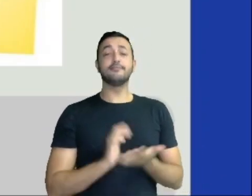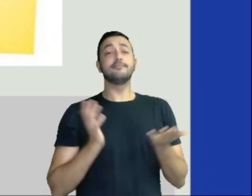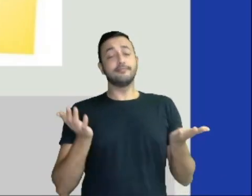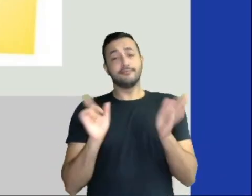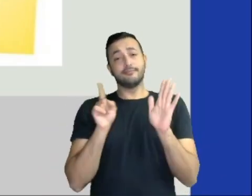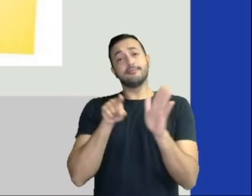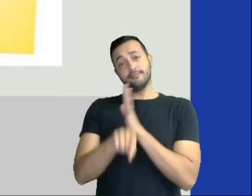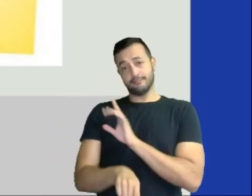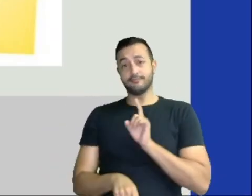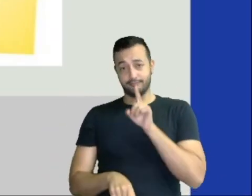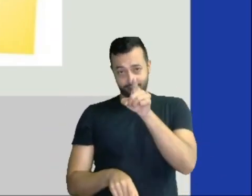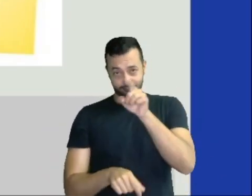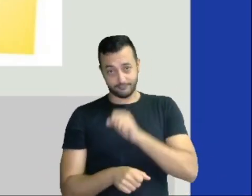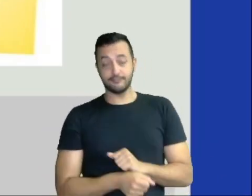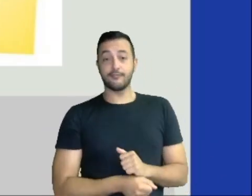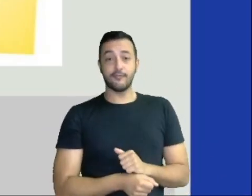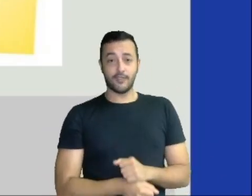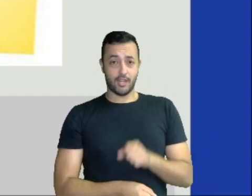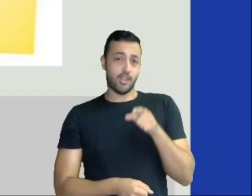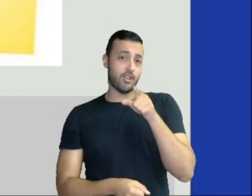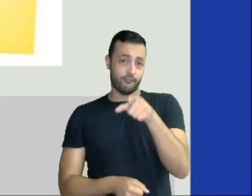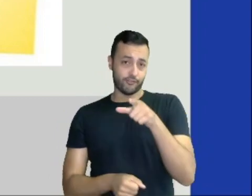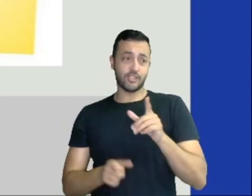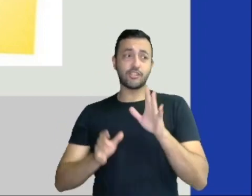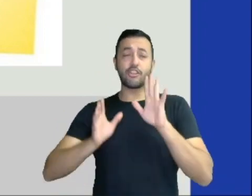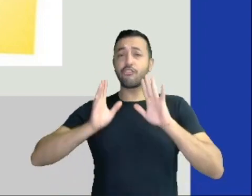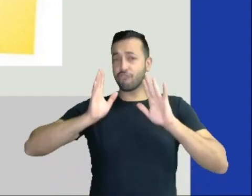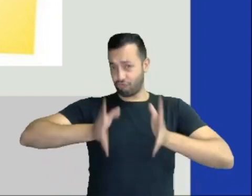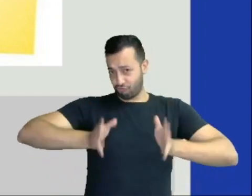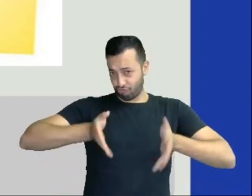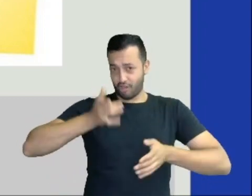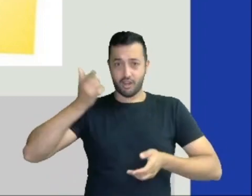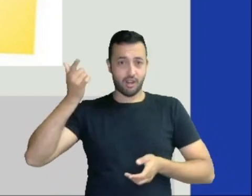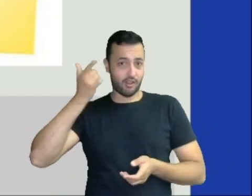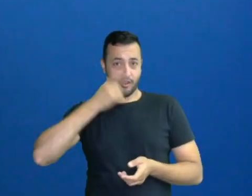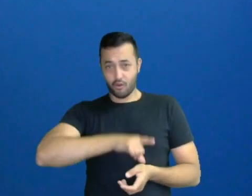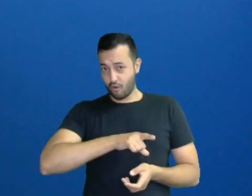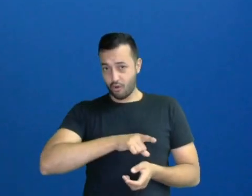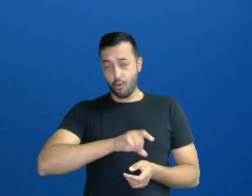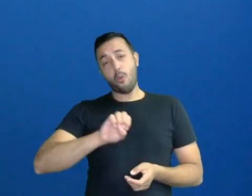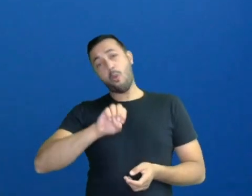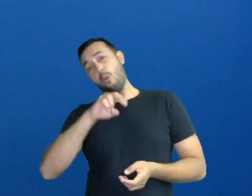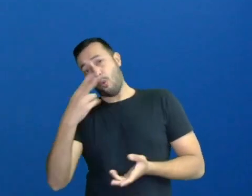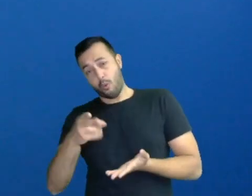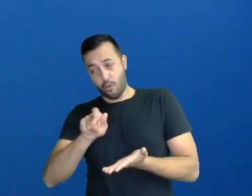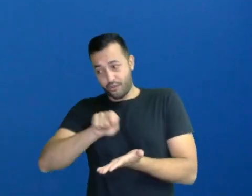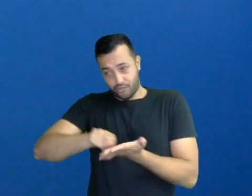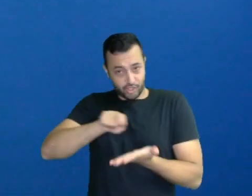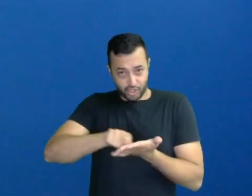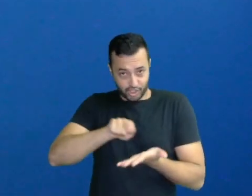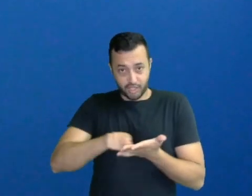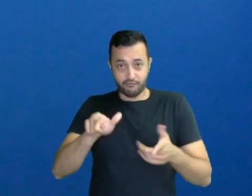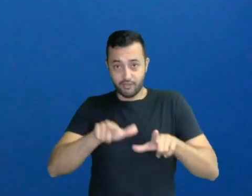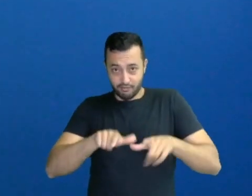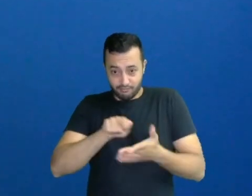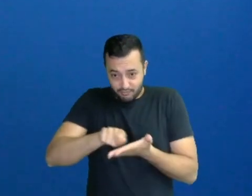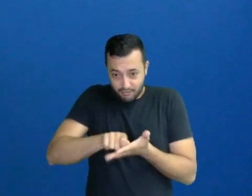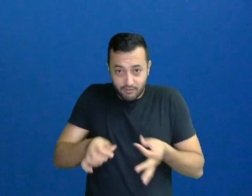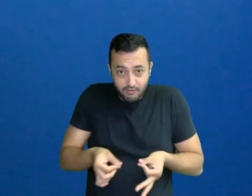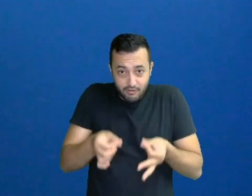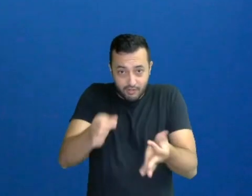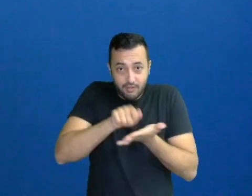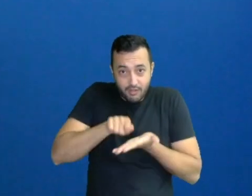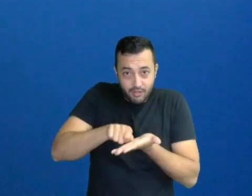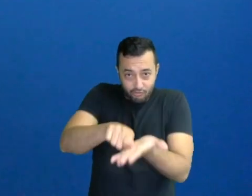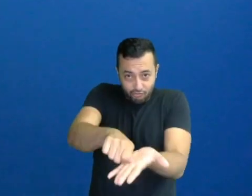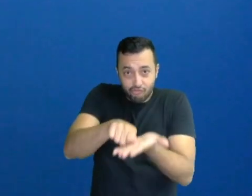é o que eu tenho uma pergunta para você Você já recebeu ou escreveu um bilhete